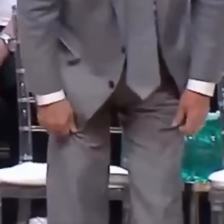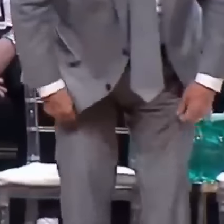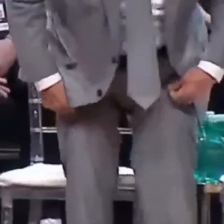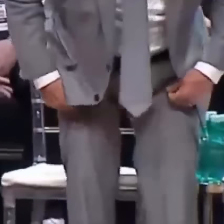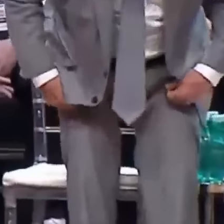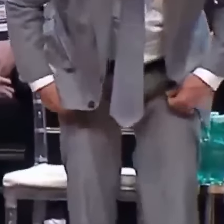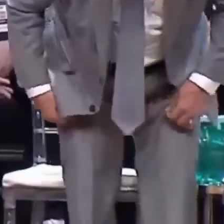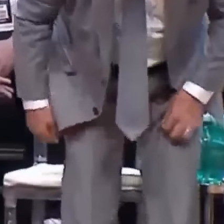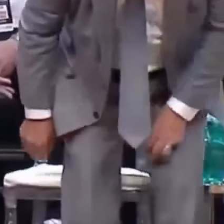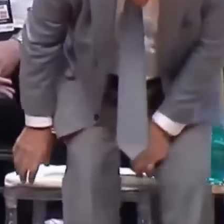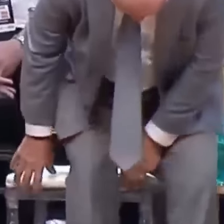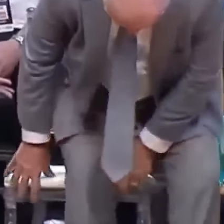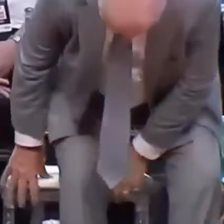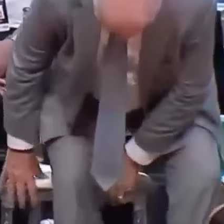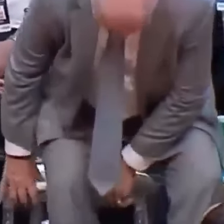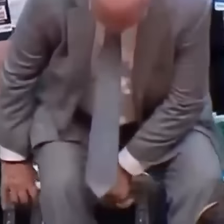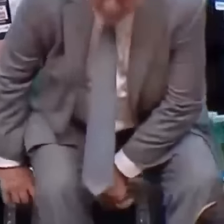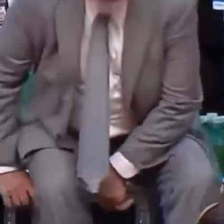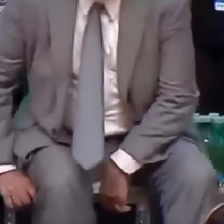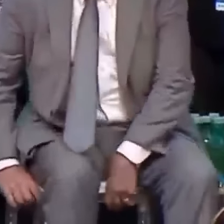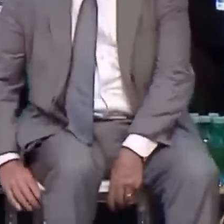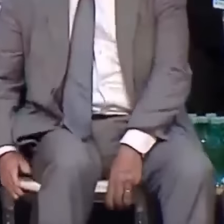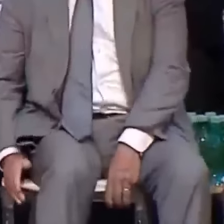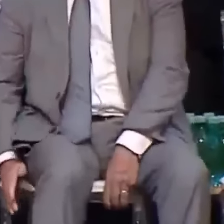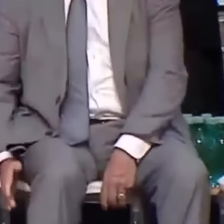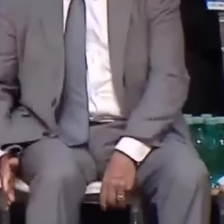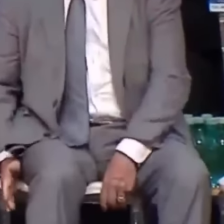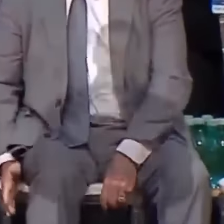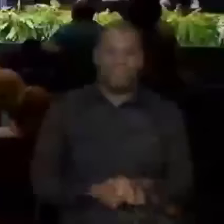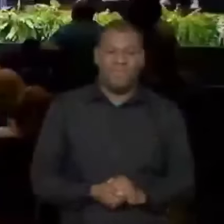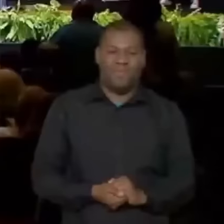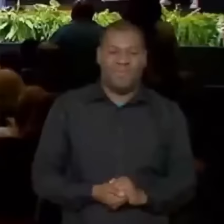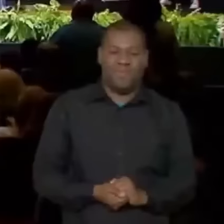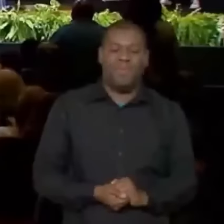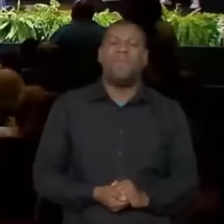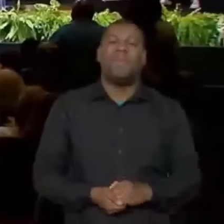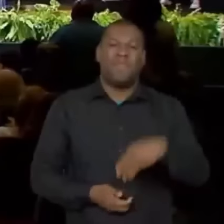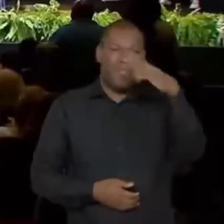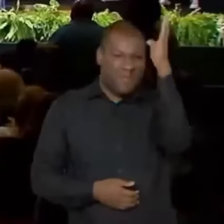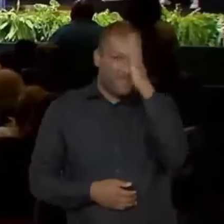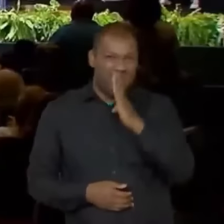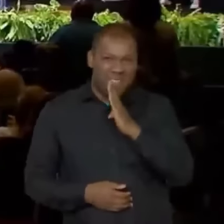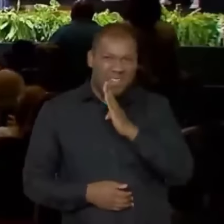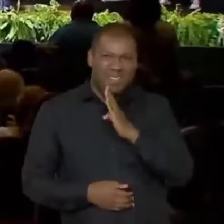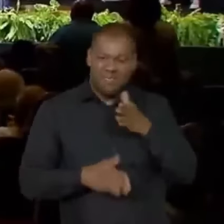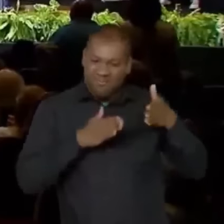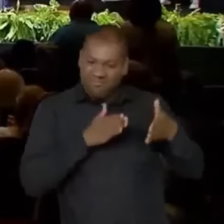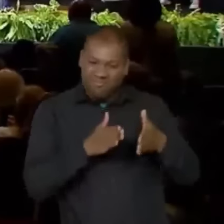Sempre do lado certo da história.